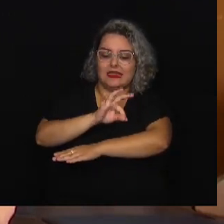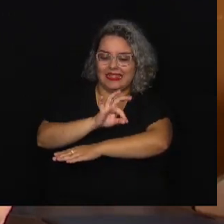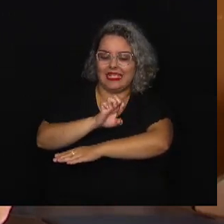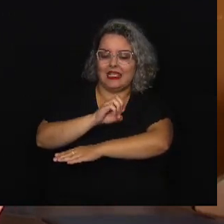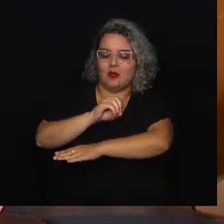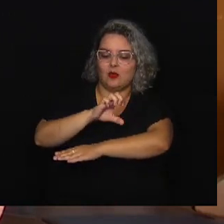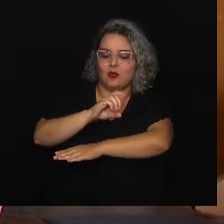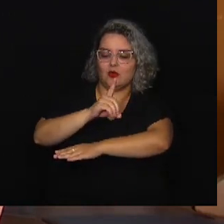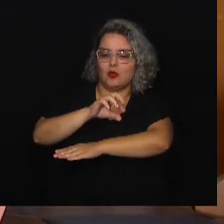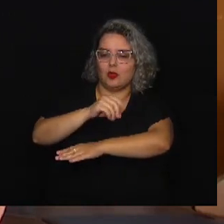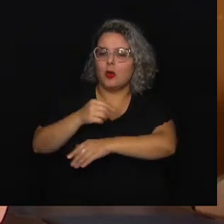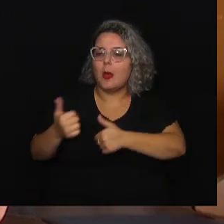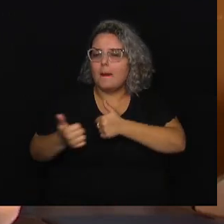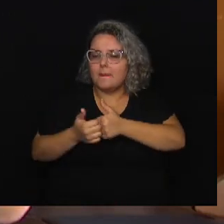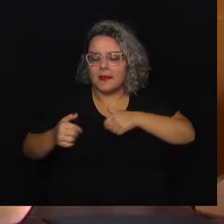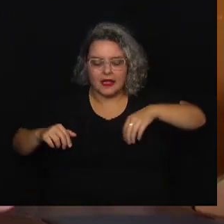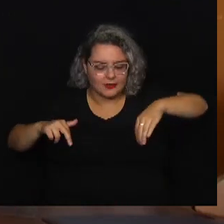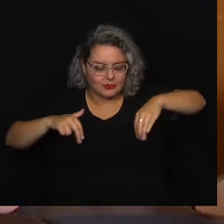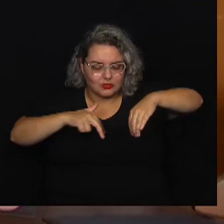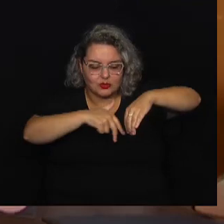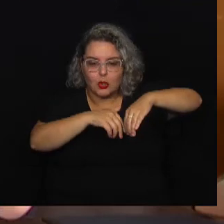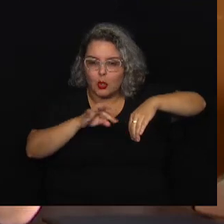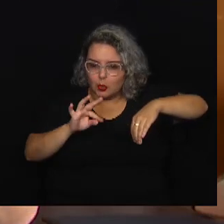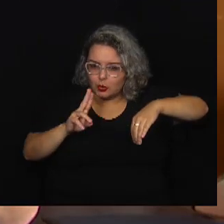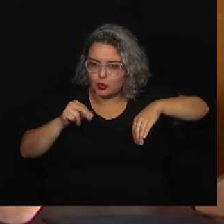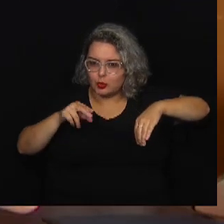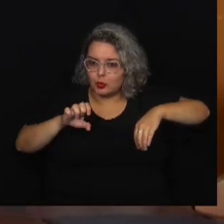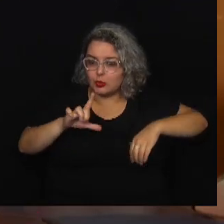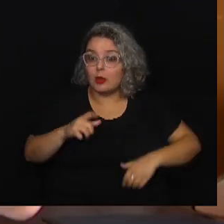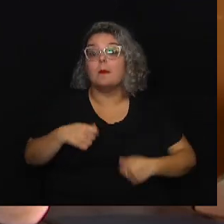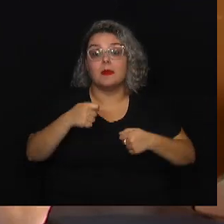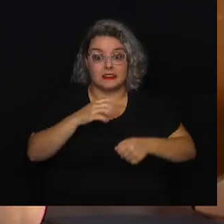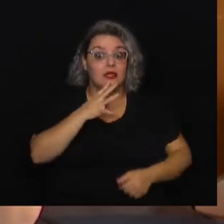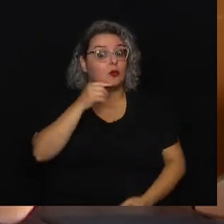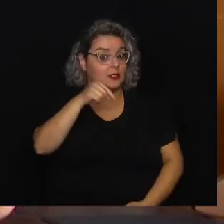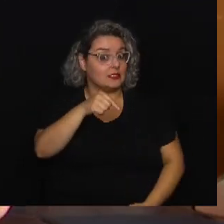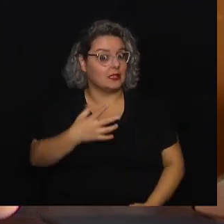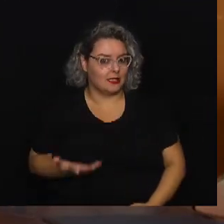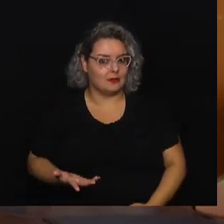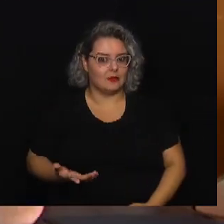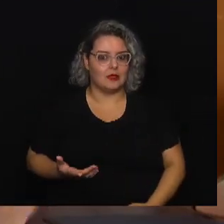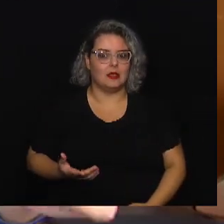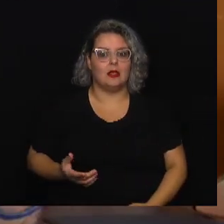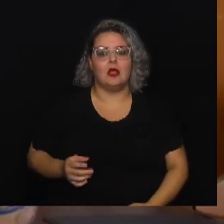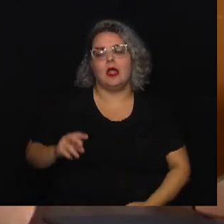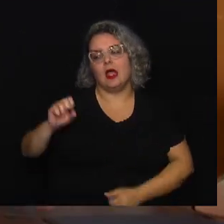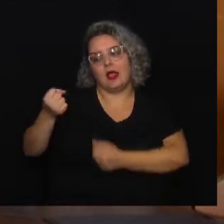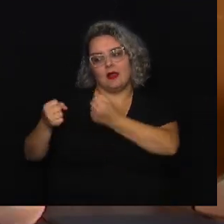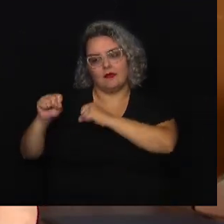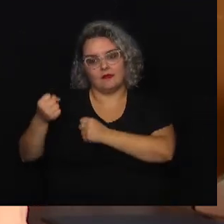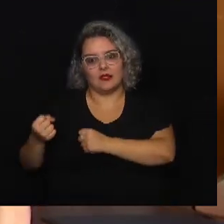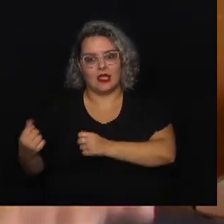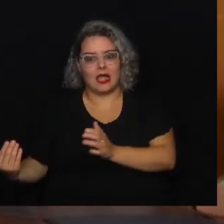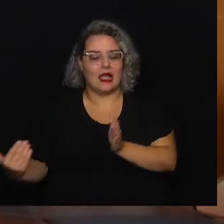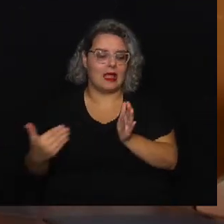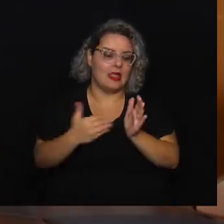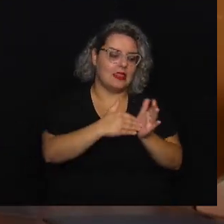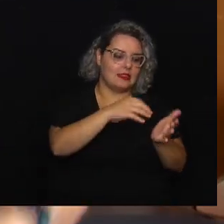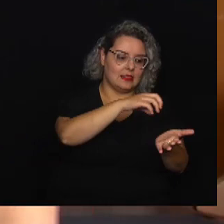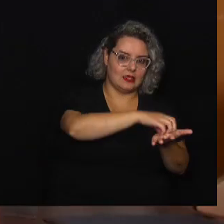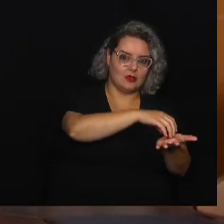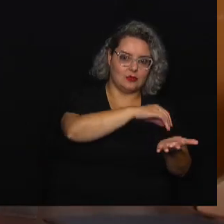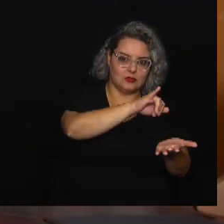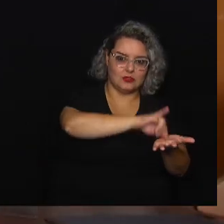túnel. Esse túnel é famosíssimo, lá. Quem não conhece precisava conhecer o túnel também. É o túnel que liga a Vila Industrial ao centro da cidade, por baixo